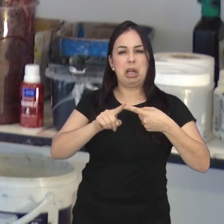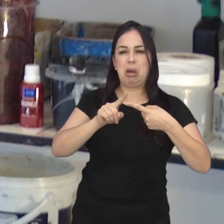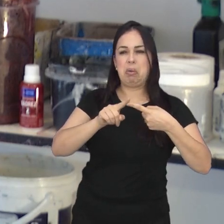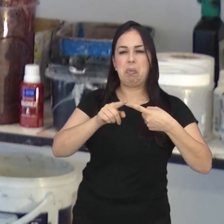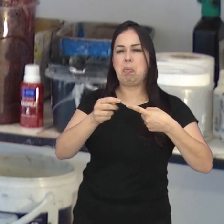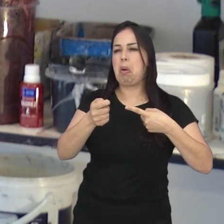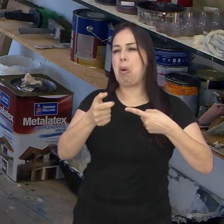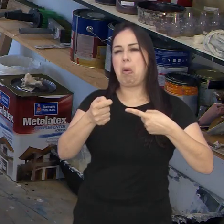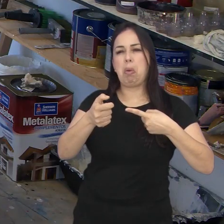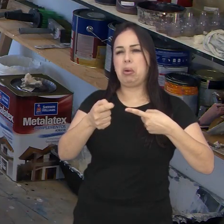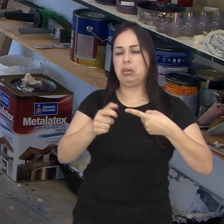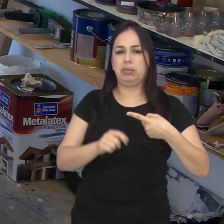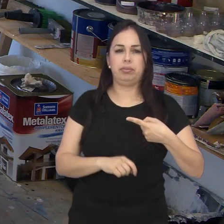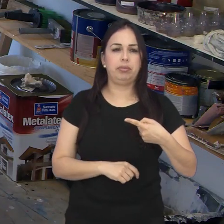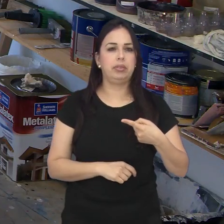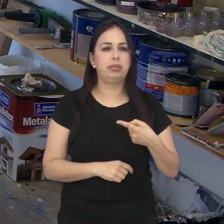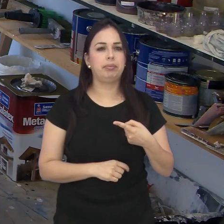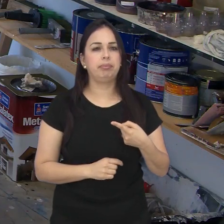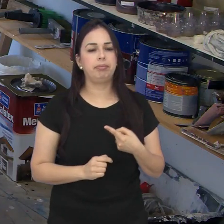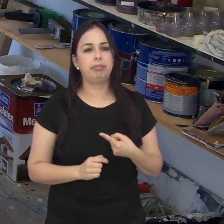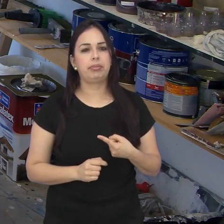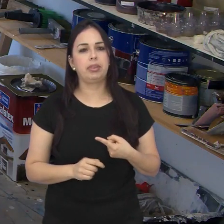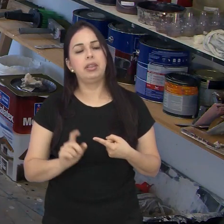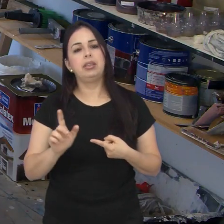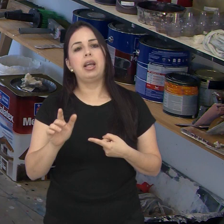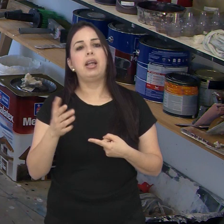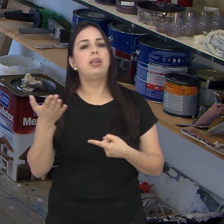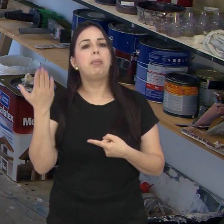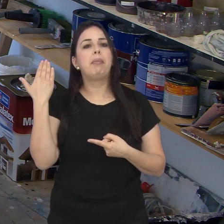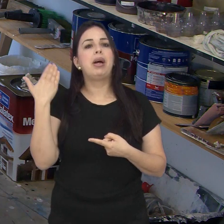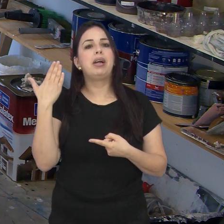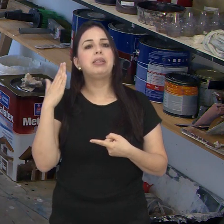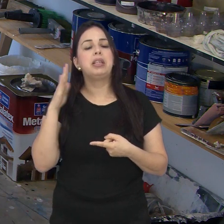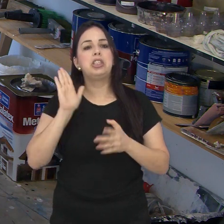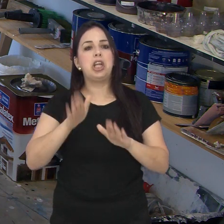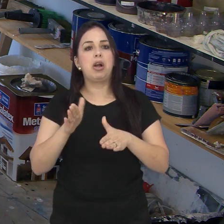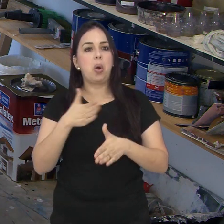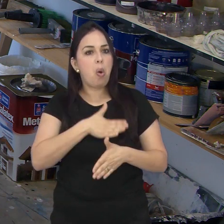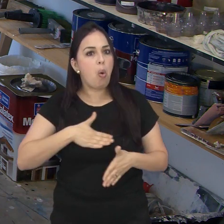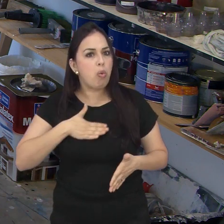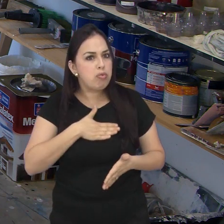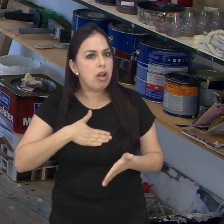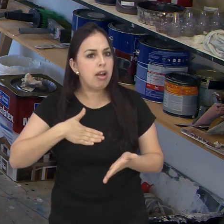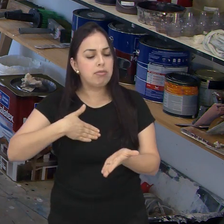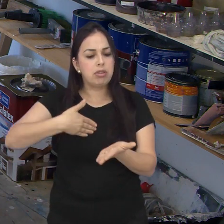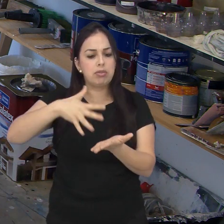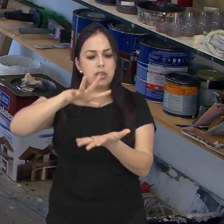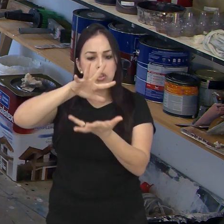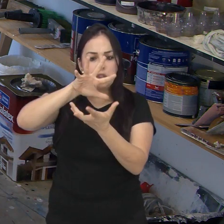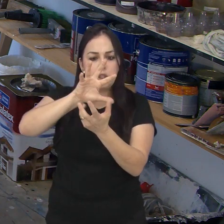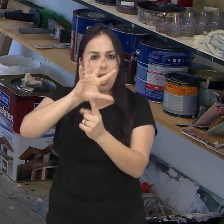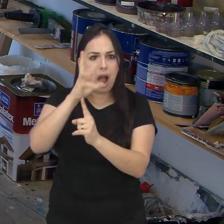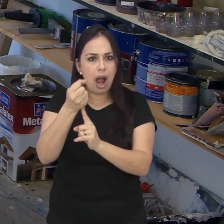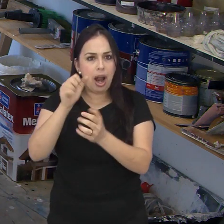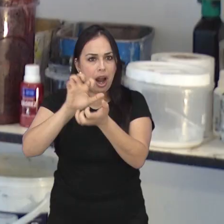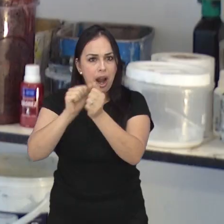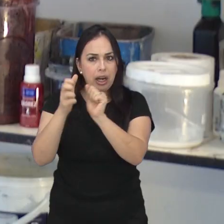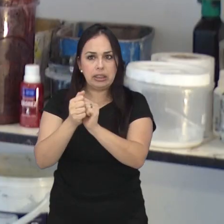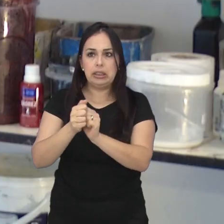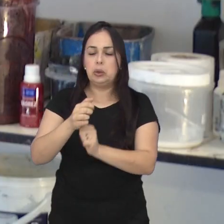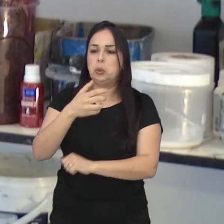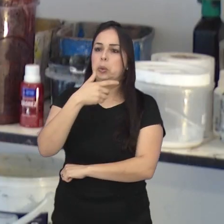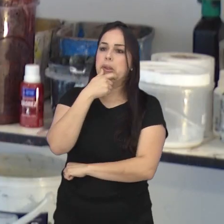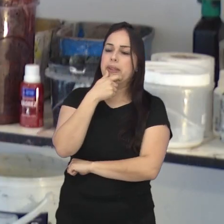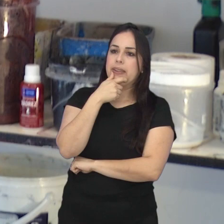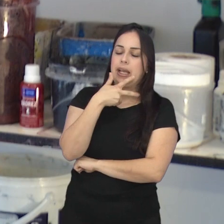fiquei pouco tempo. E como que foi assim, na sua infância? Você já dava sinais de que ia virar artista plástica? Você sabe que eu